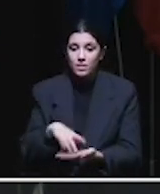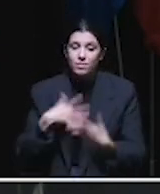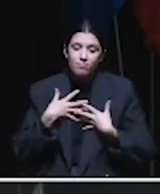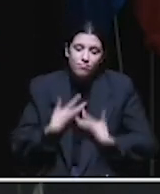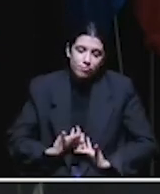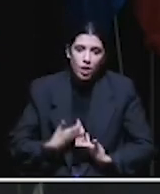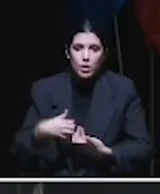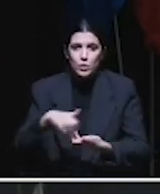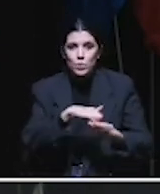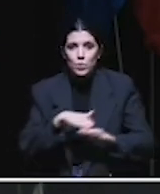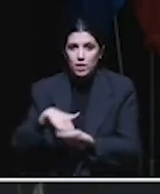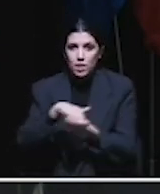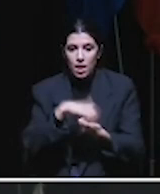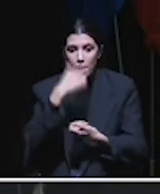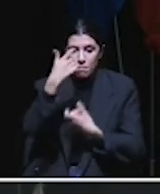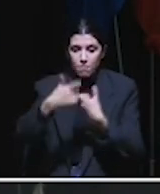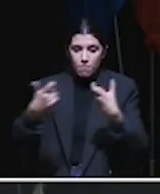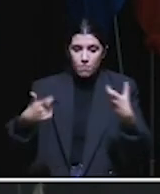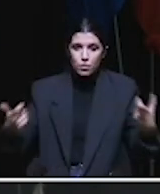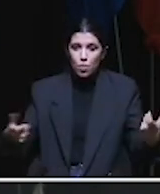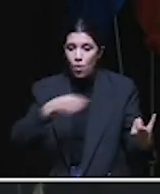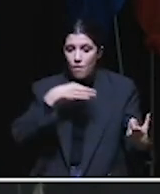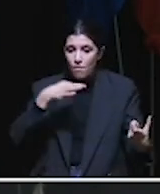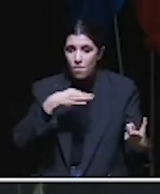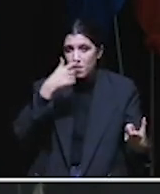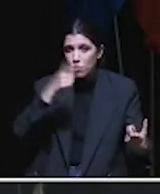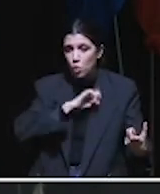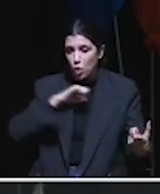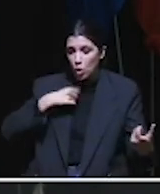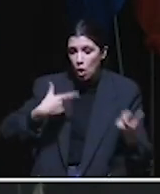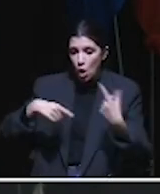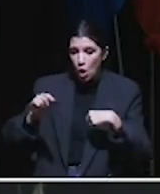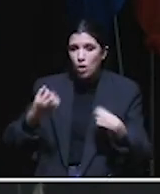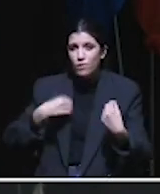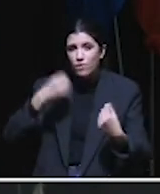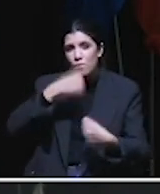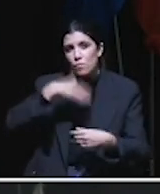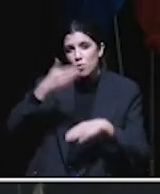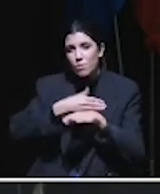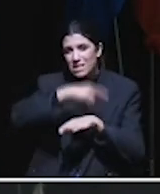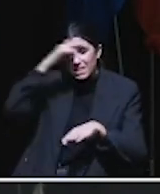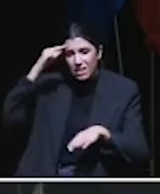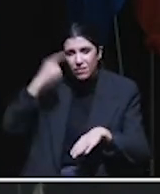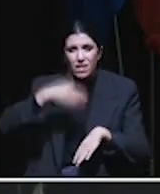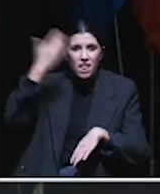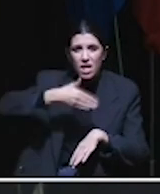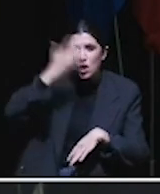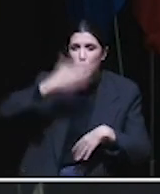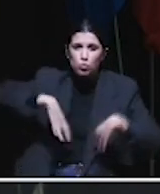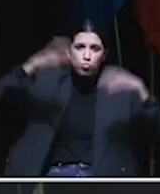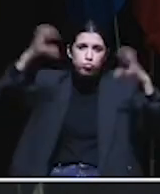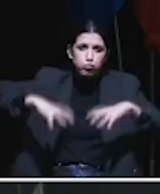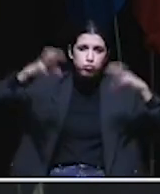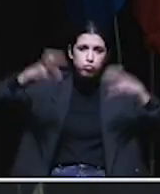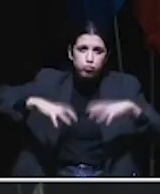e solidariedade para com as pessoas, as famílias e os comerciantes que viveram momentos difíceis nos dias e noites de chuva intensa de dezembro.